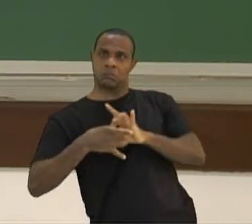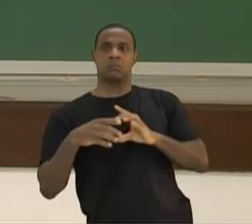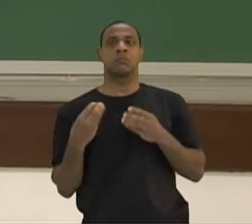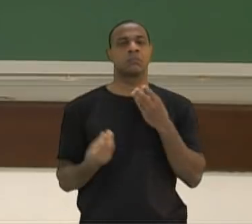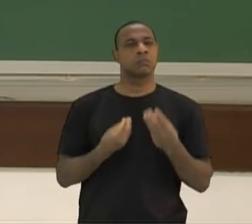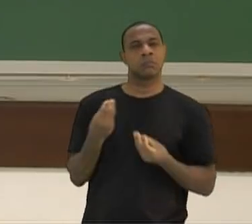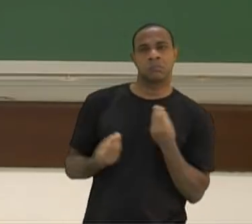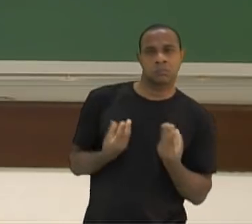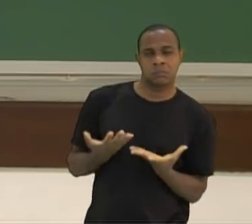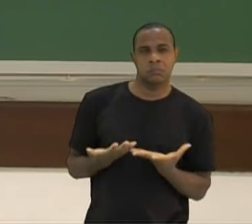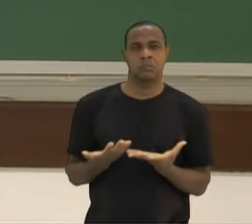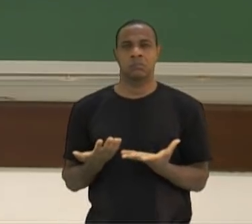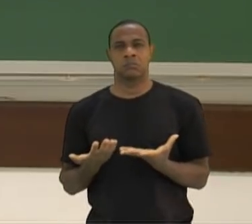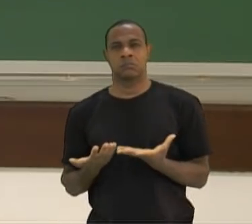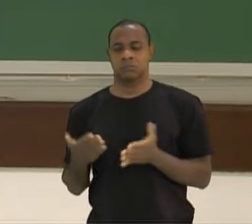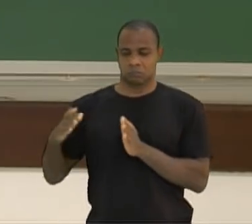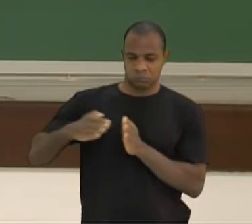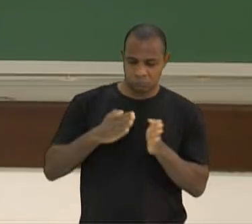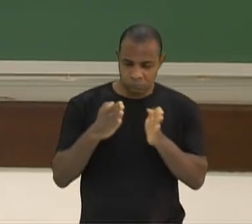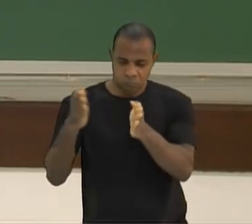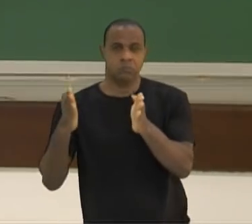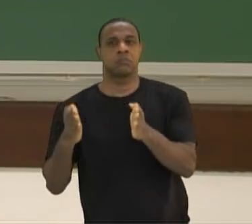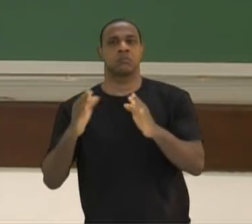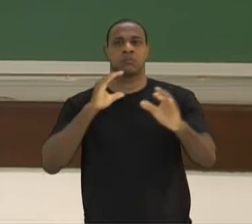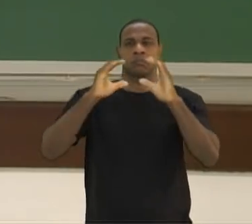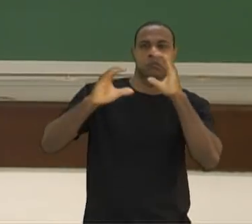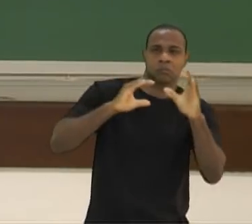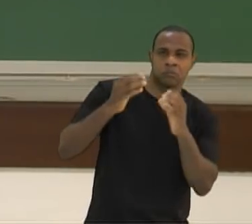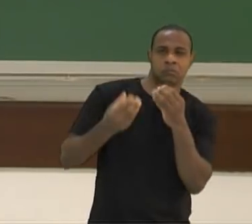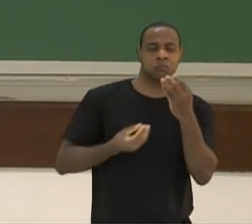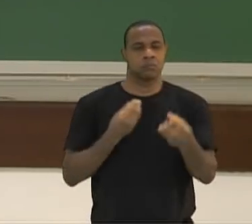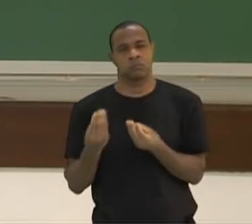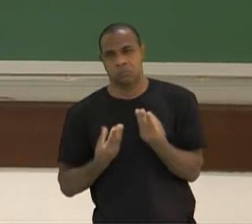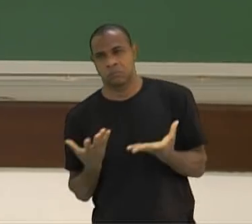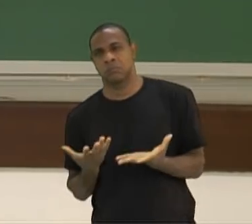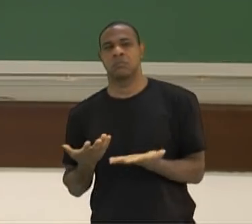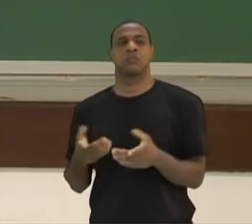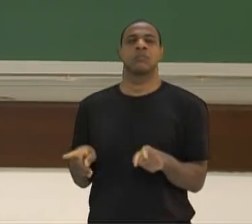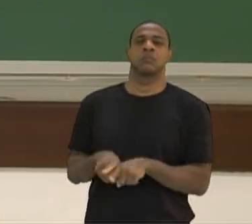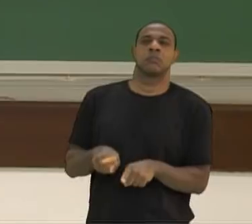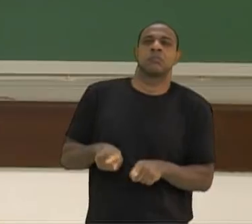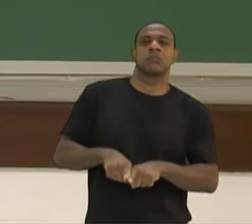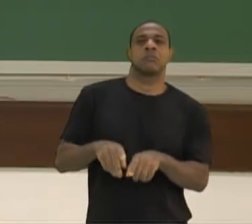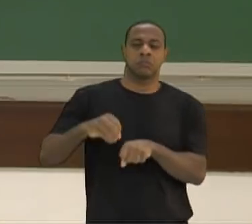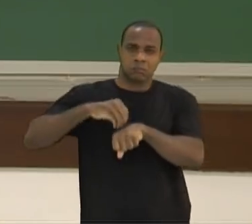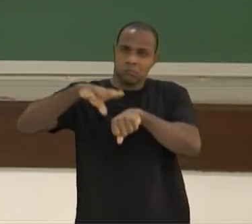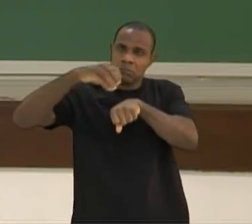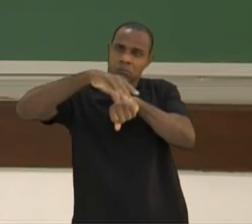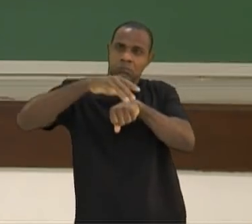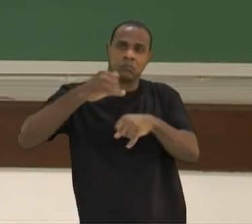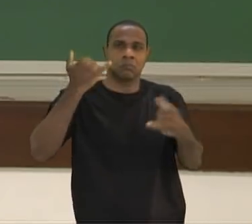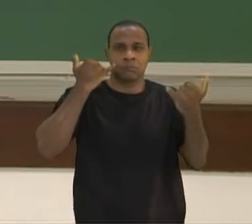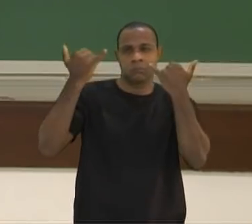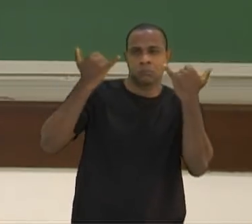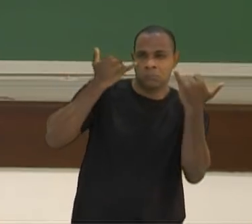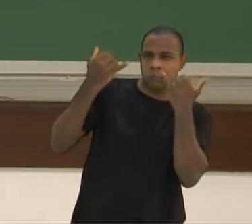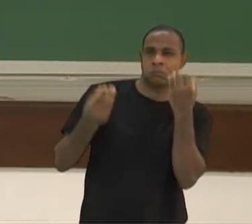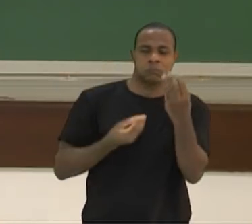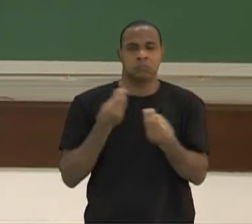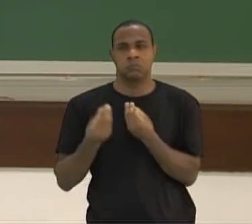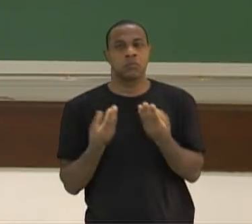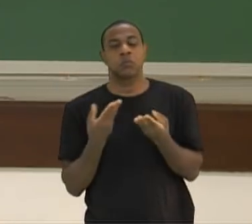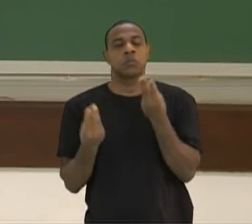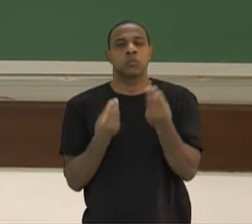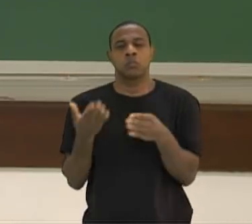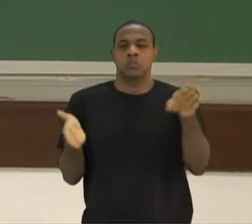seja na forma de redes de comunicação, por exemplo, de transmissão de informações, como as informações